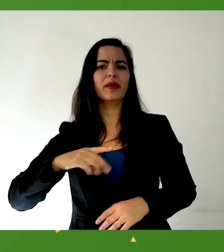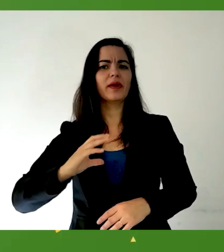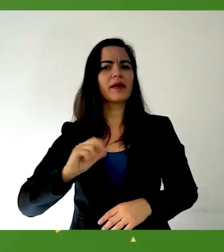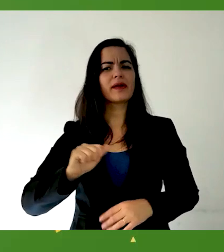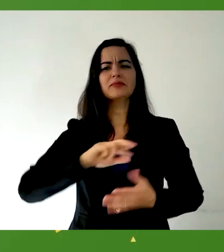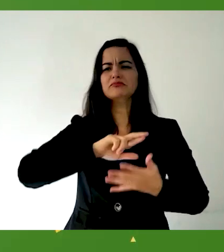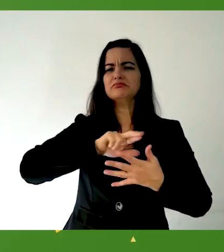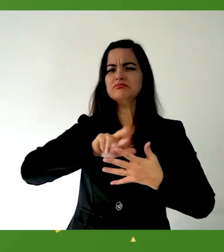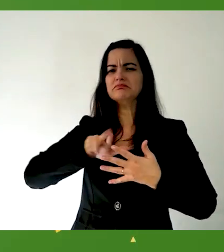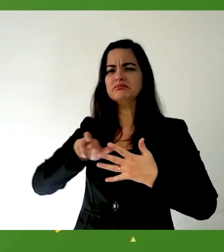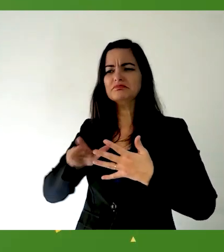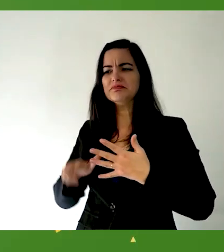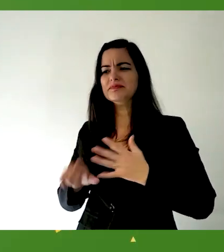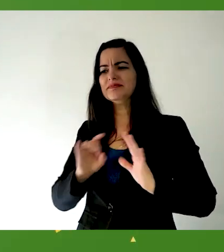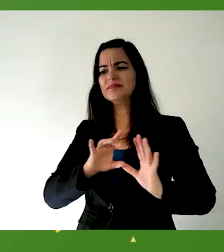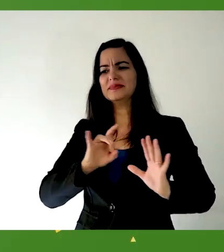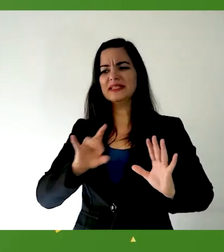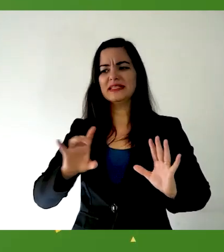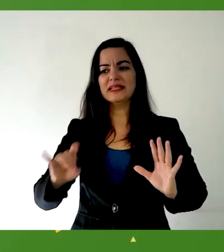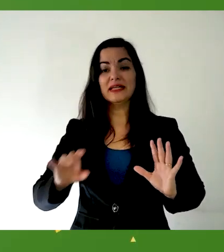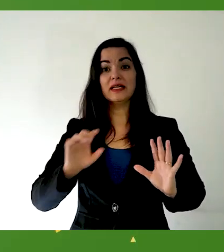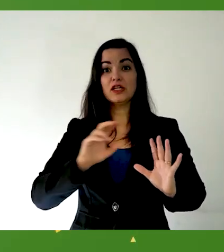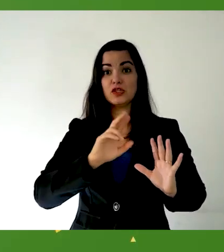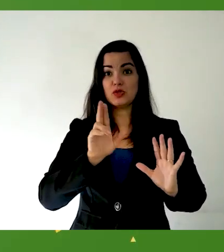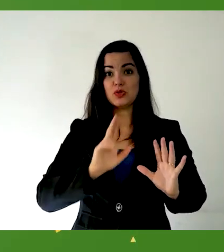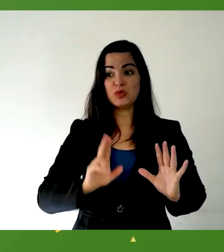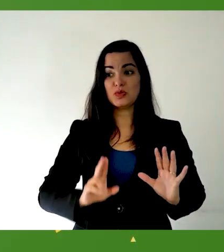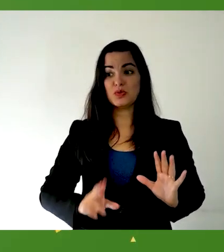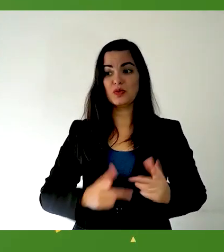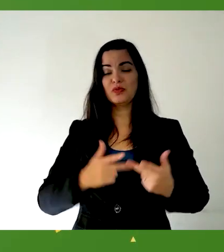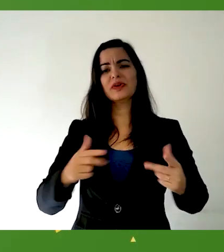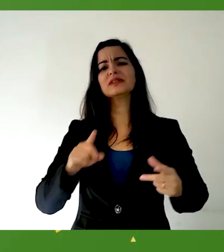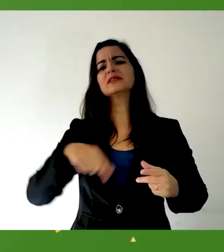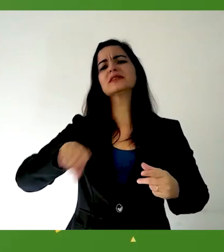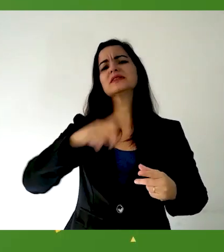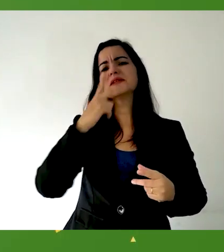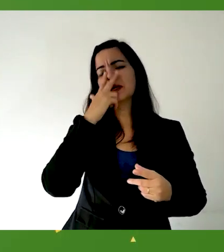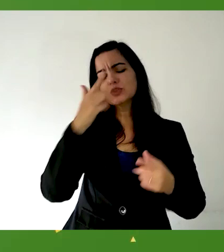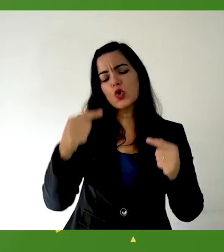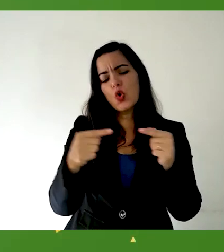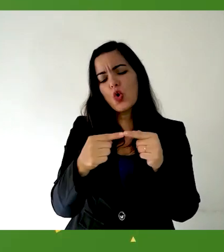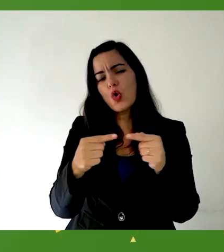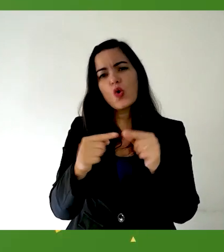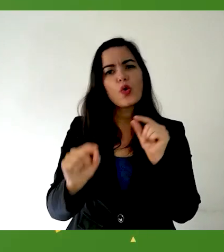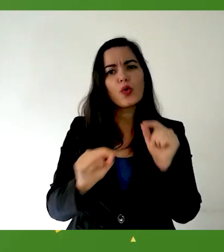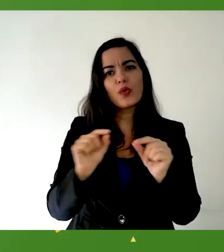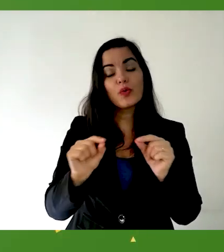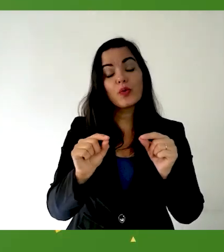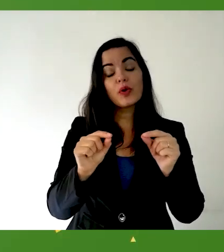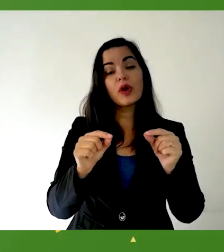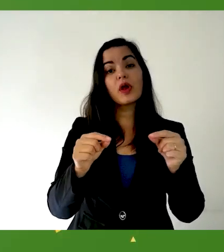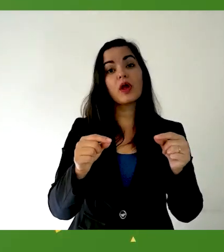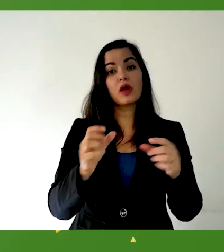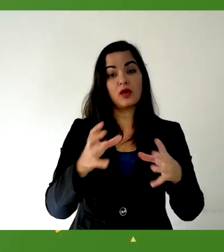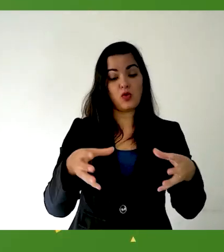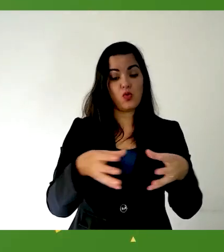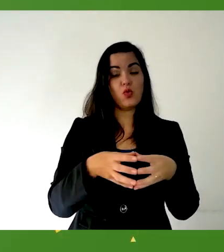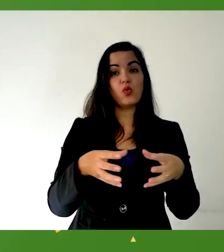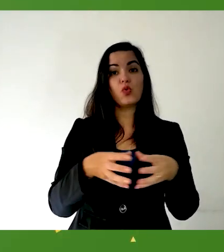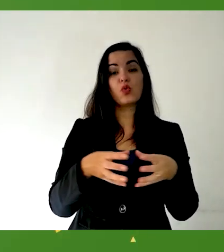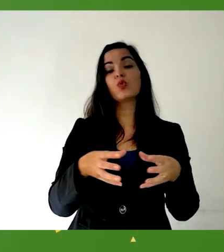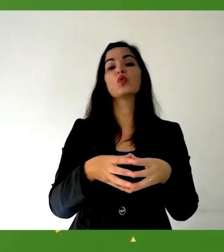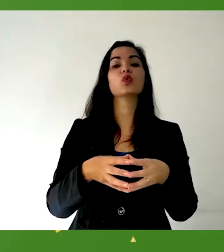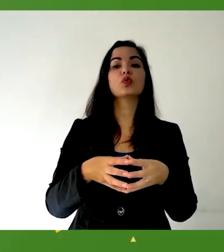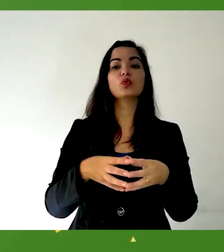afoxé, agogô, cachixi, cuíca, são alguns itens da cultura desse